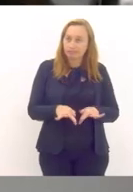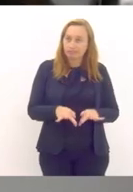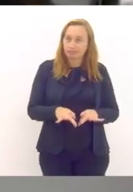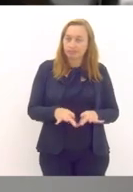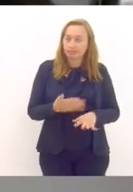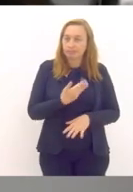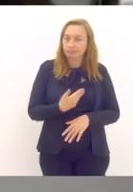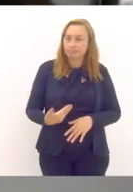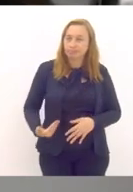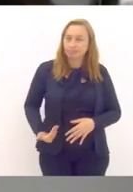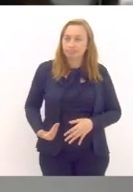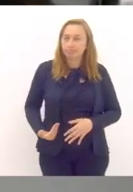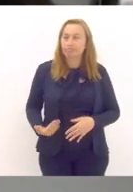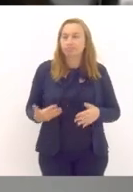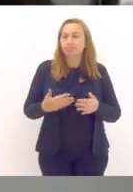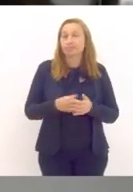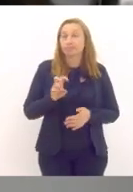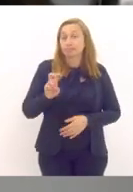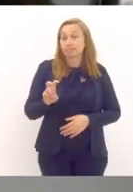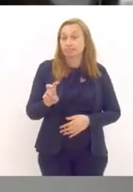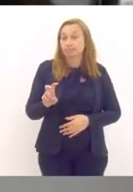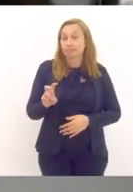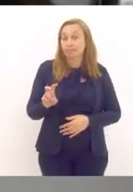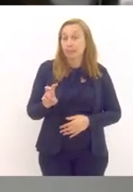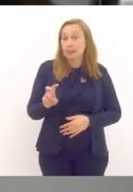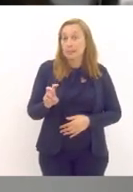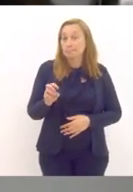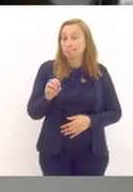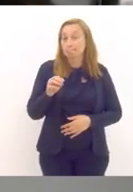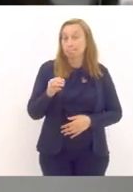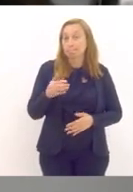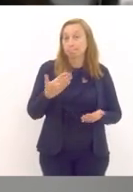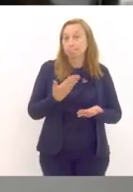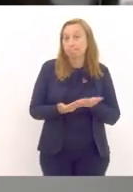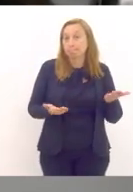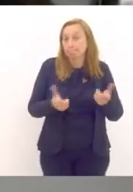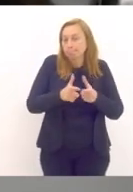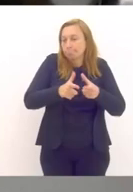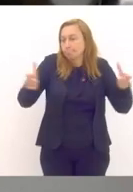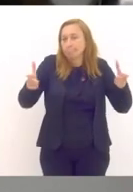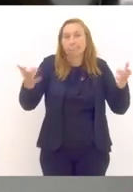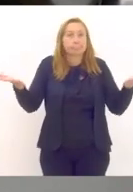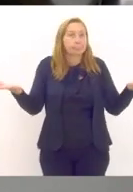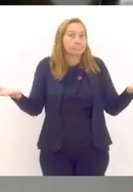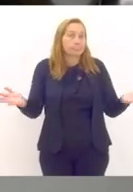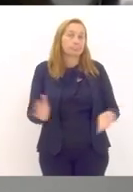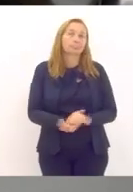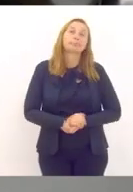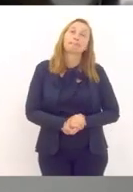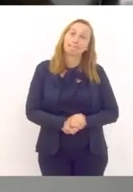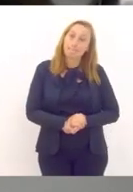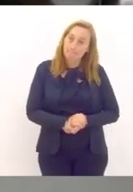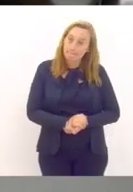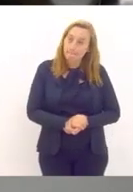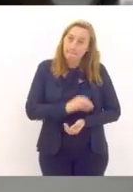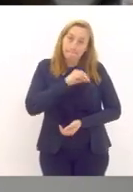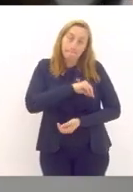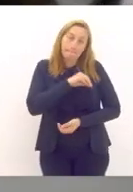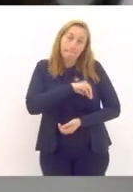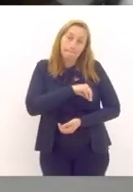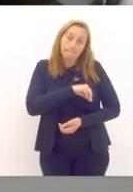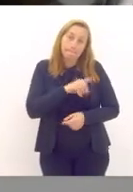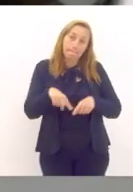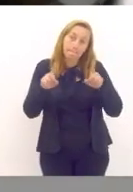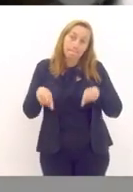governo... Chegar a 5. Se chegar a 5, a perda é extraordinária, né? porque o salário médio do